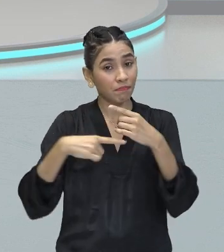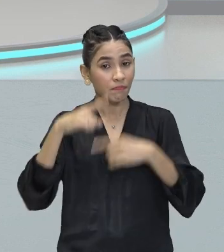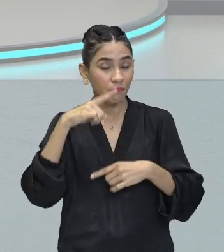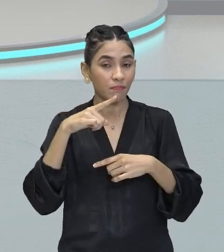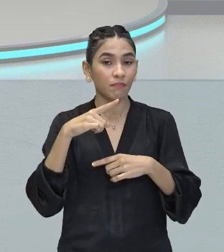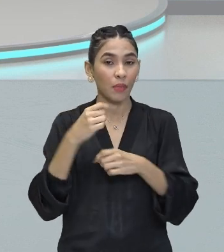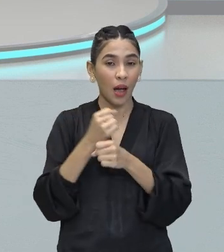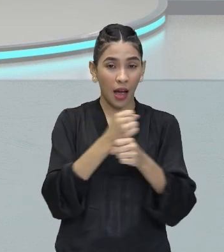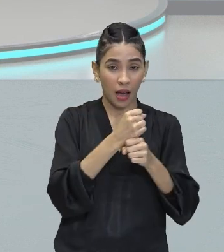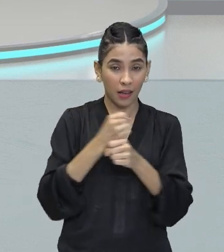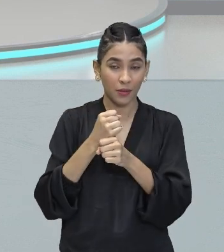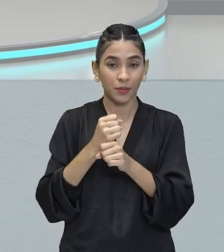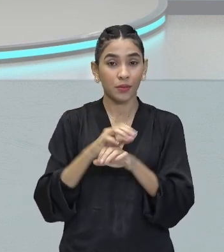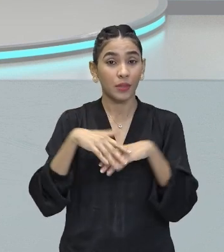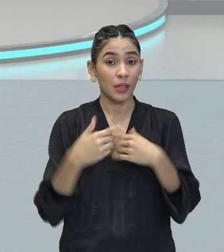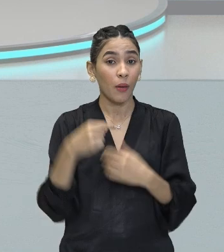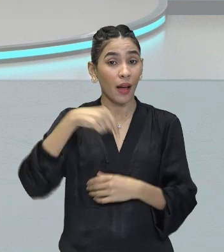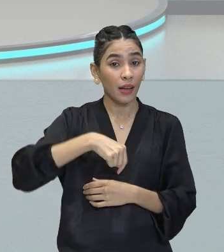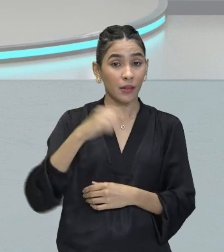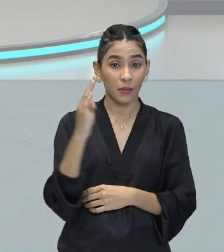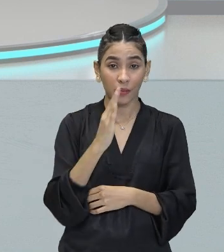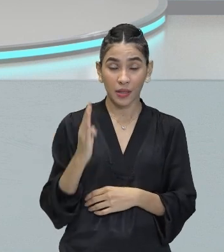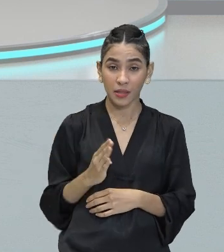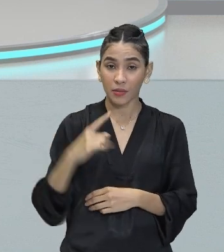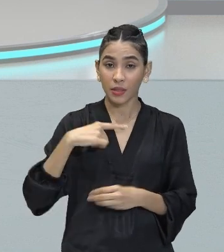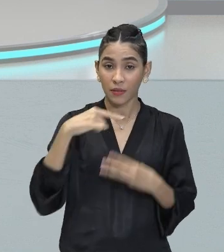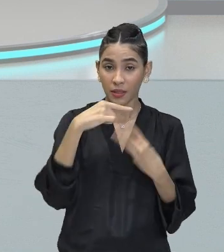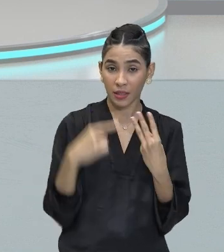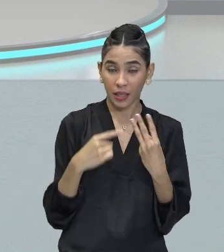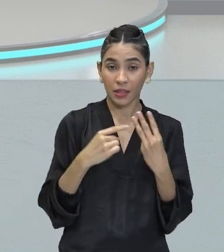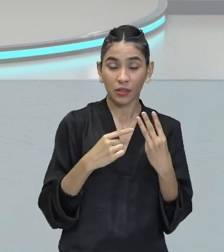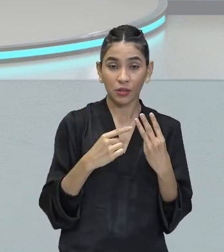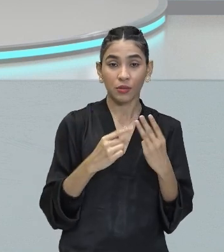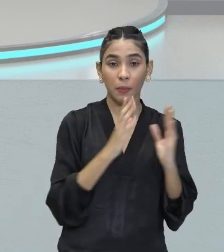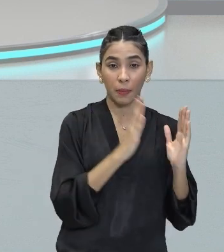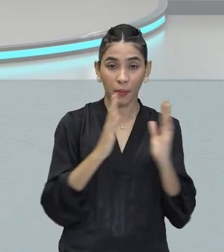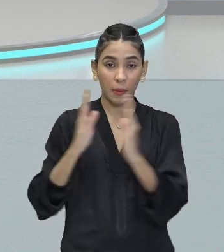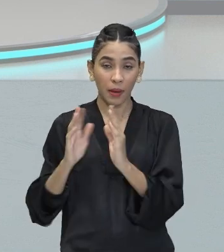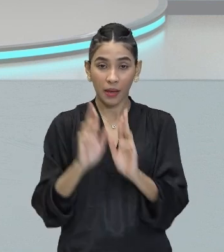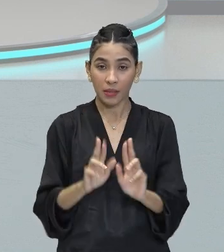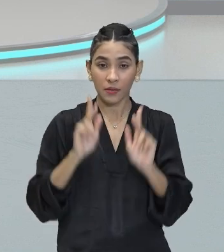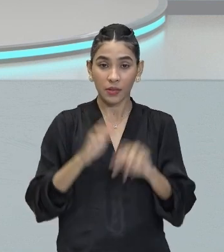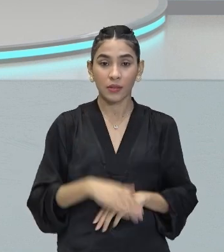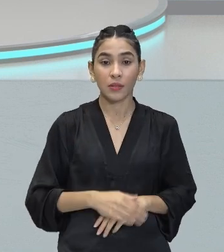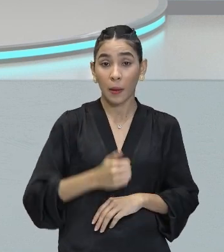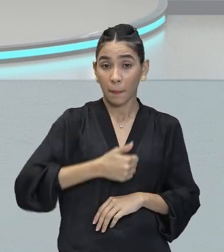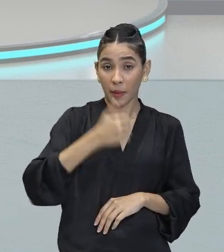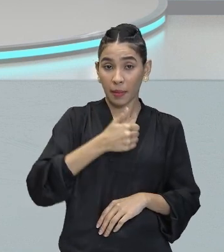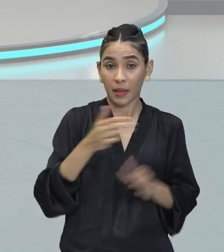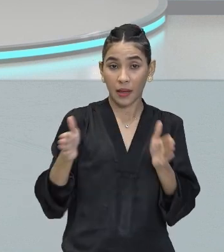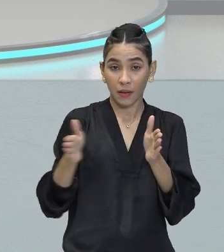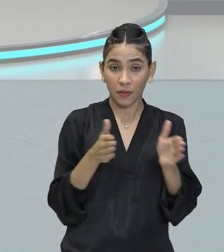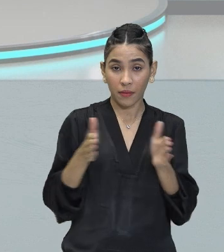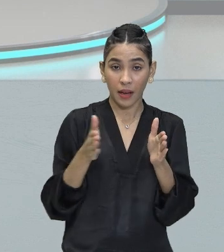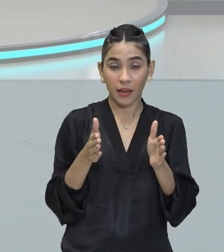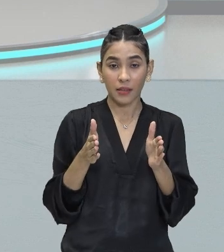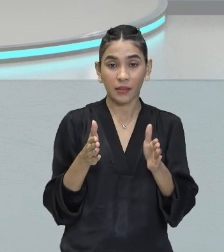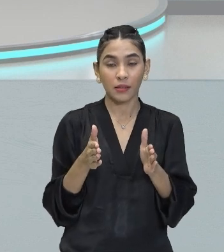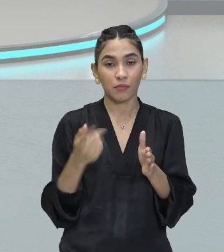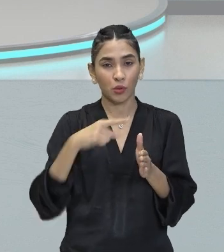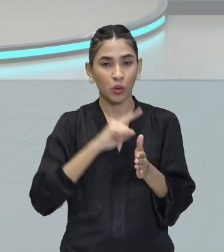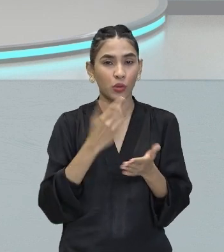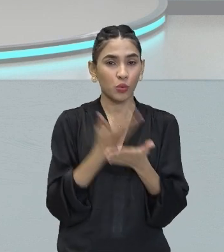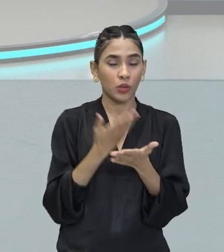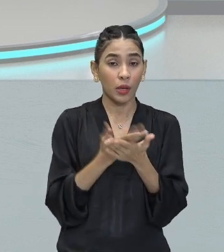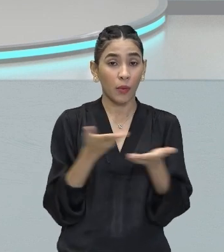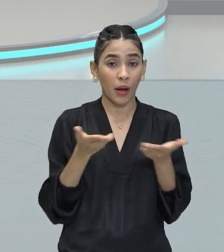tá bom? E aí, aqui no Brasil, ele teve 3 momentos diferentes. A primeira fase, que é essa que nós estamos apresentando para